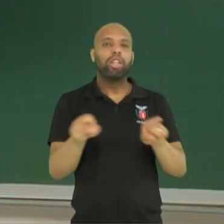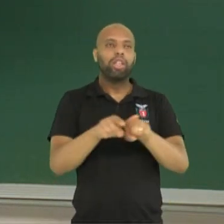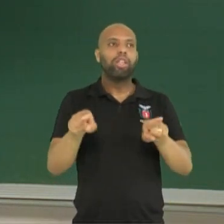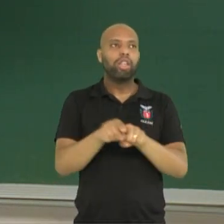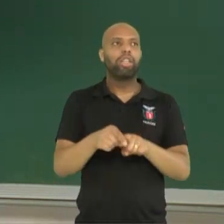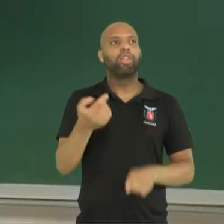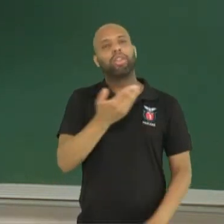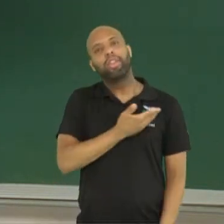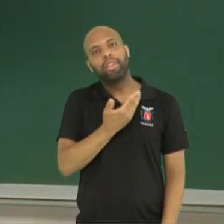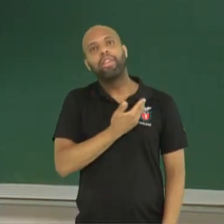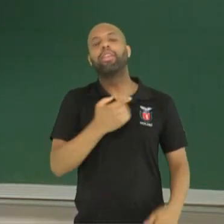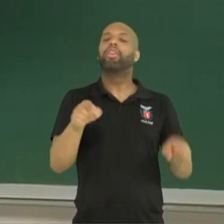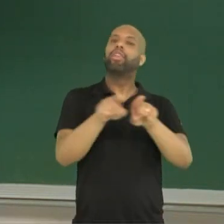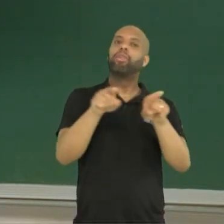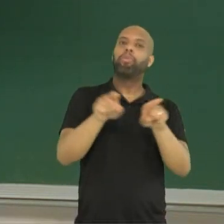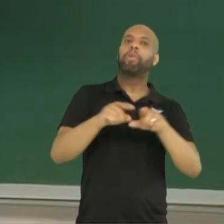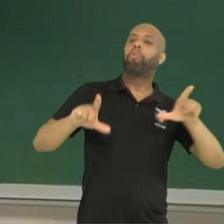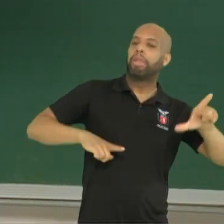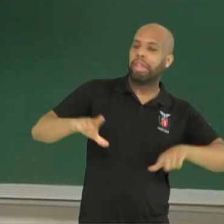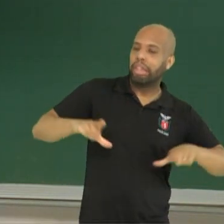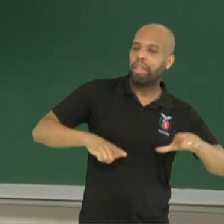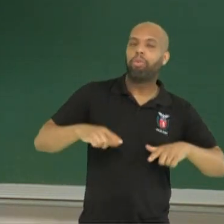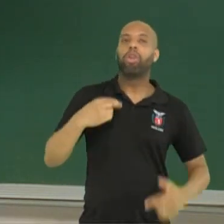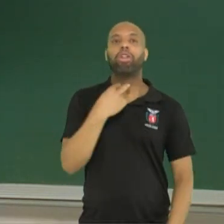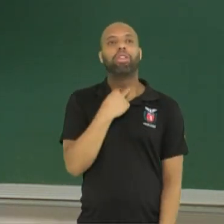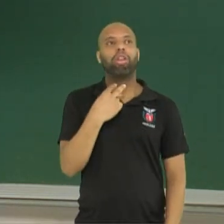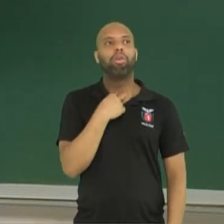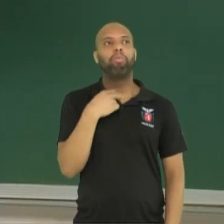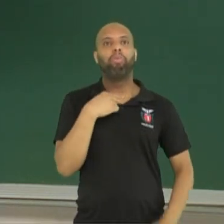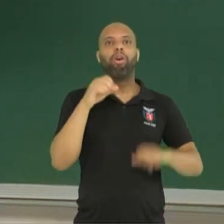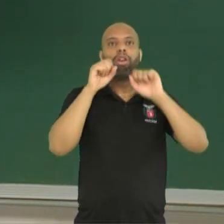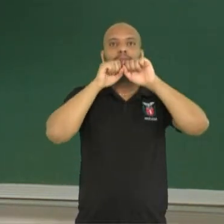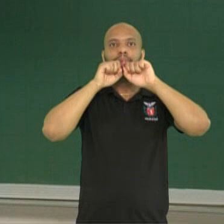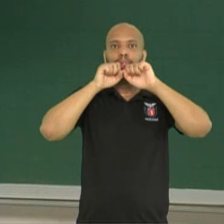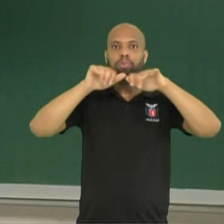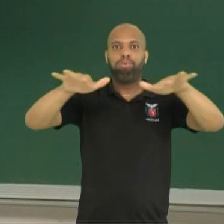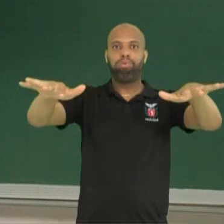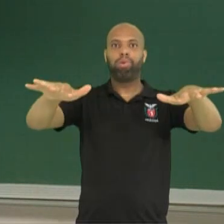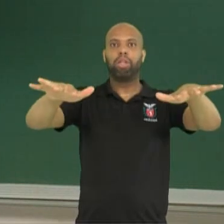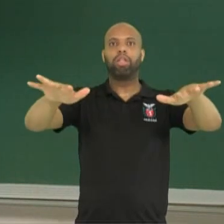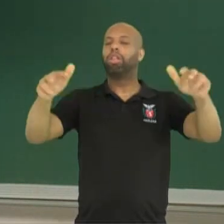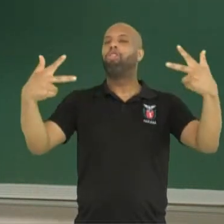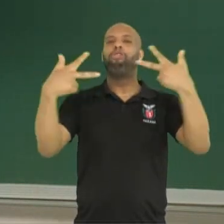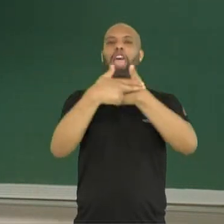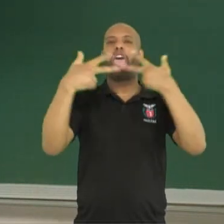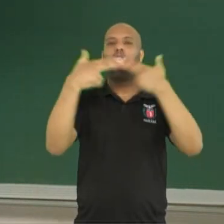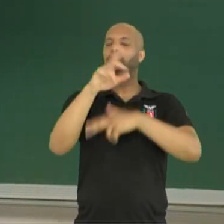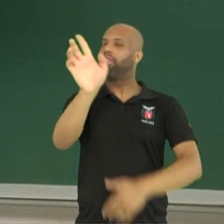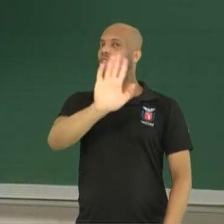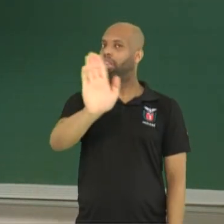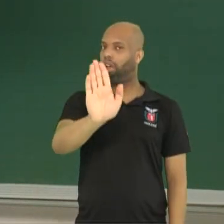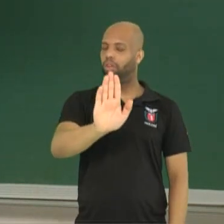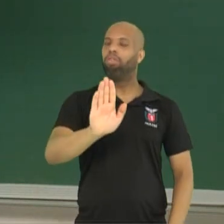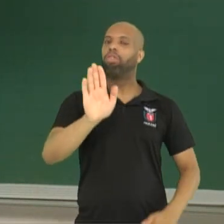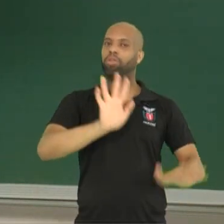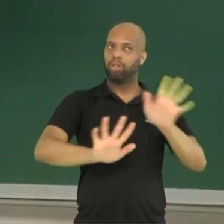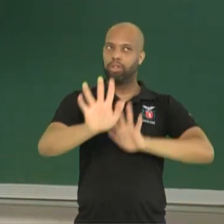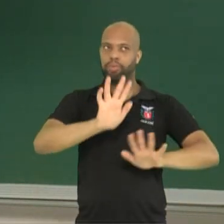dos nossos amigos, dos nossos primos. Nós não devemos sair espalhando coisas por aí. Muito cuidado, né,